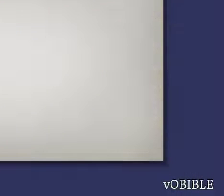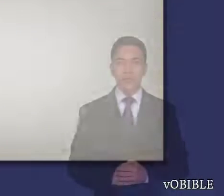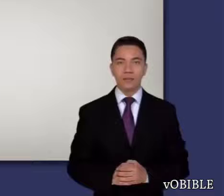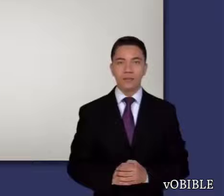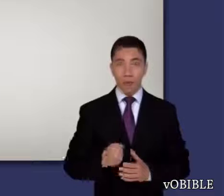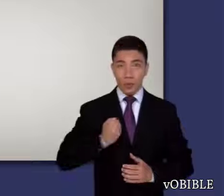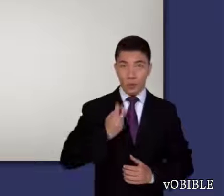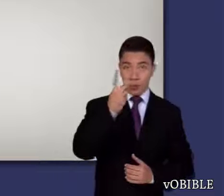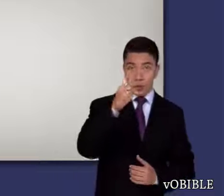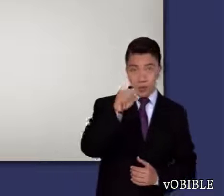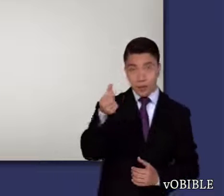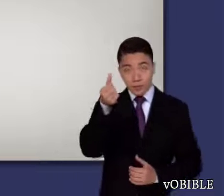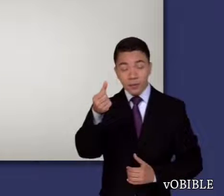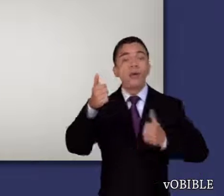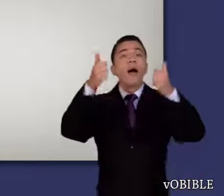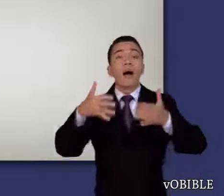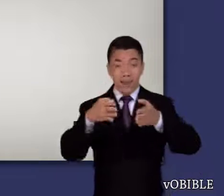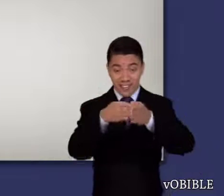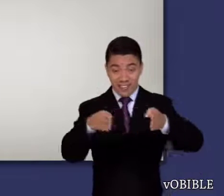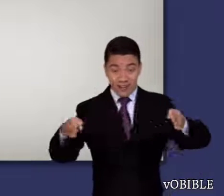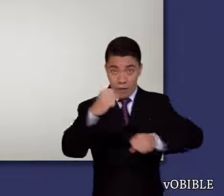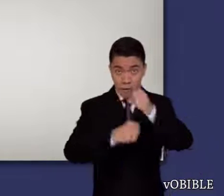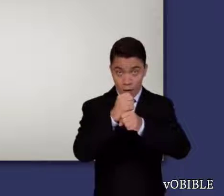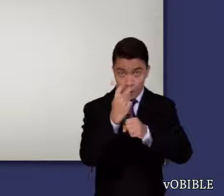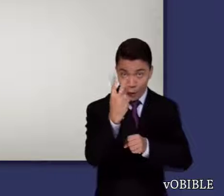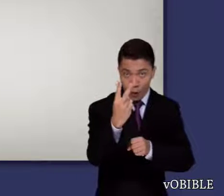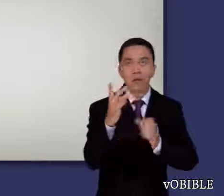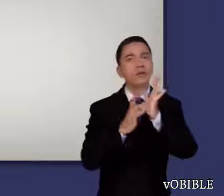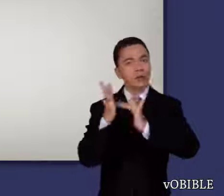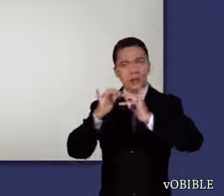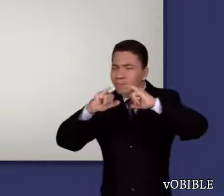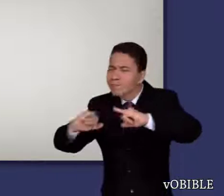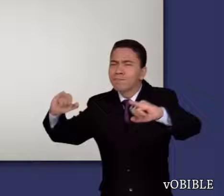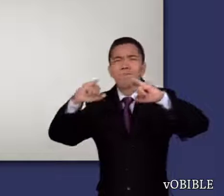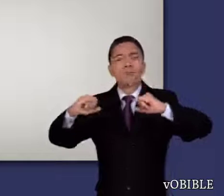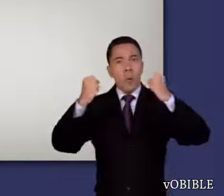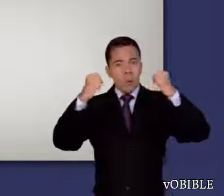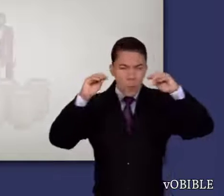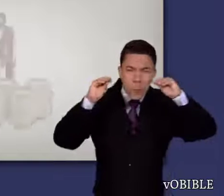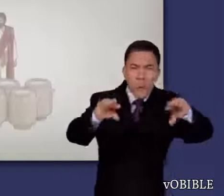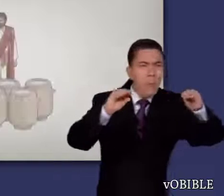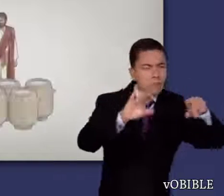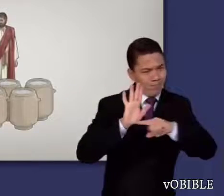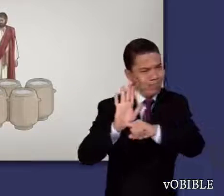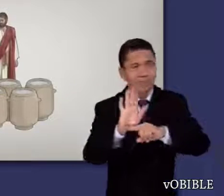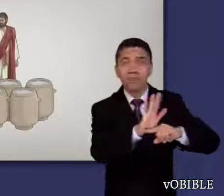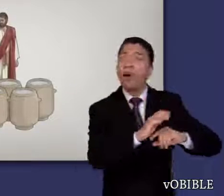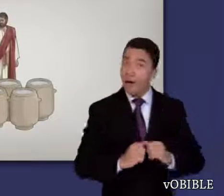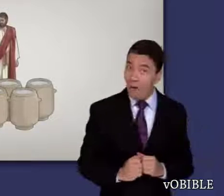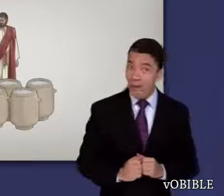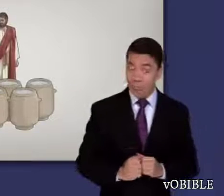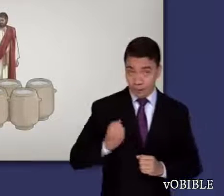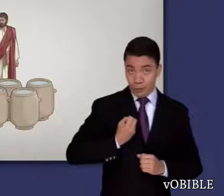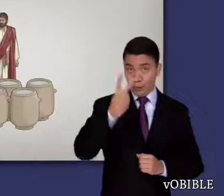Os capítulos 2 a 6 cobrem 2 anos do ministério de Jesus. O capítulo 2 descreve o primeiro